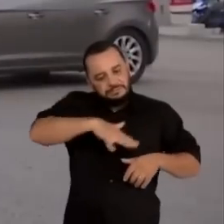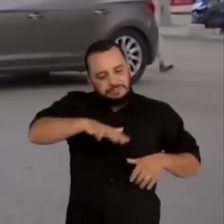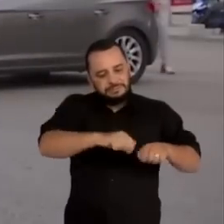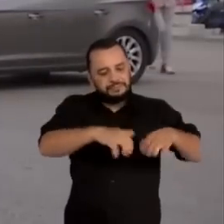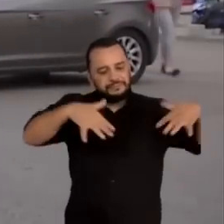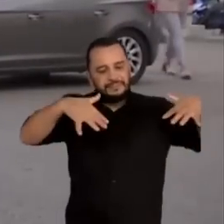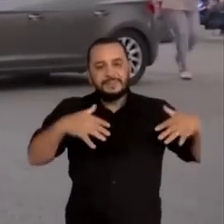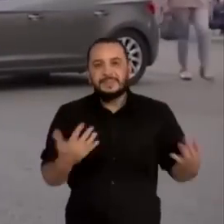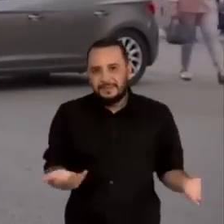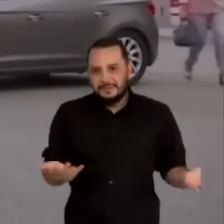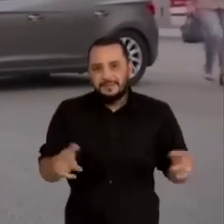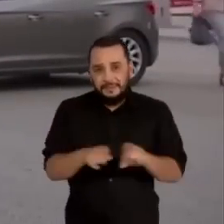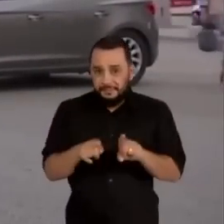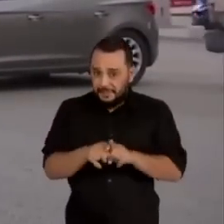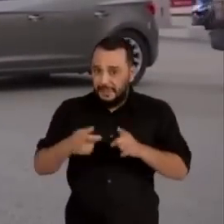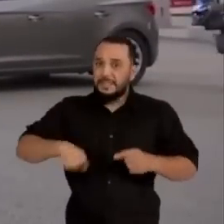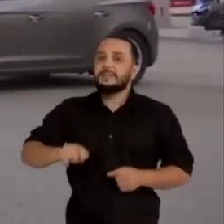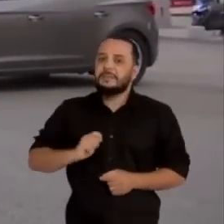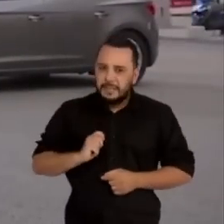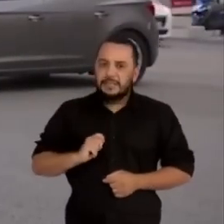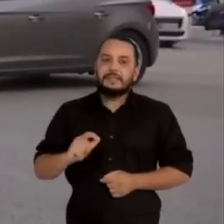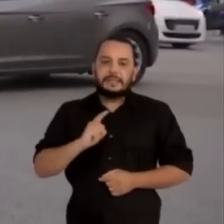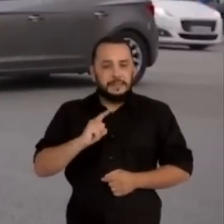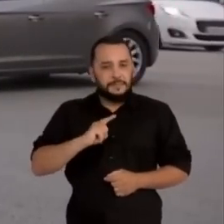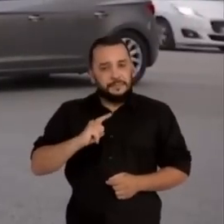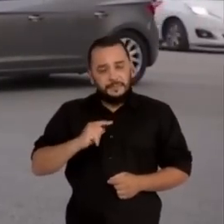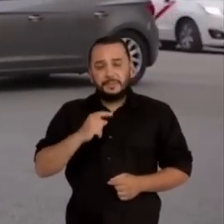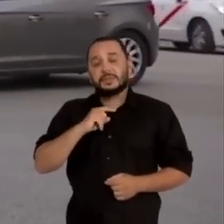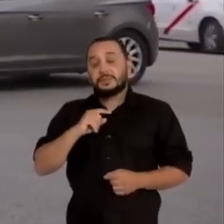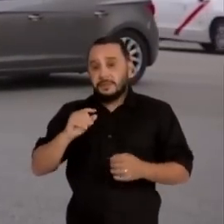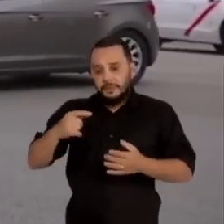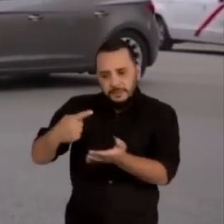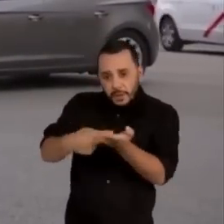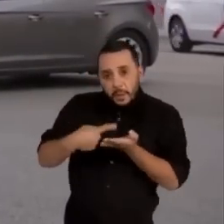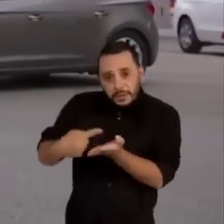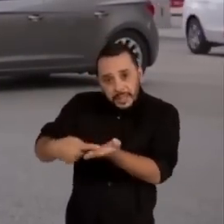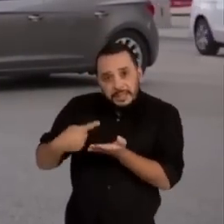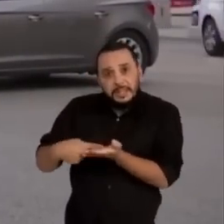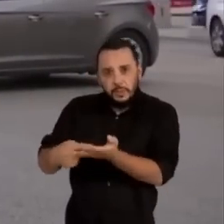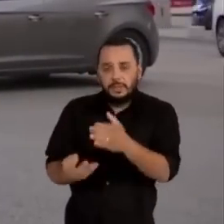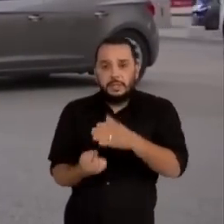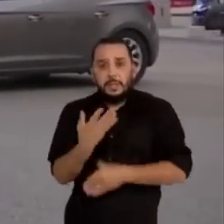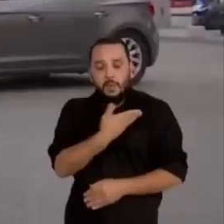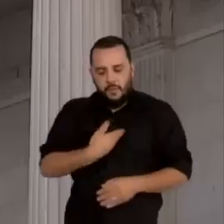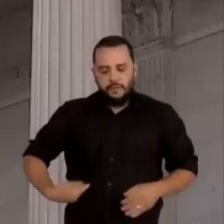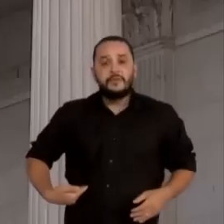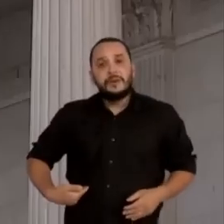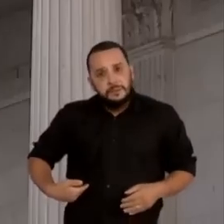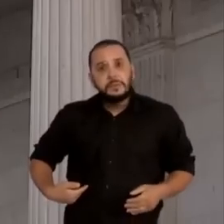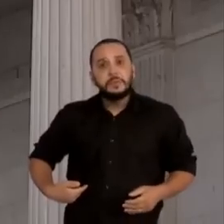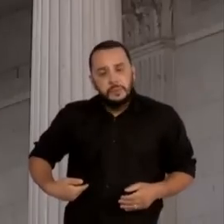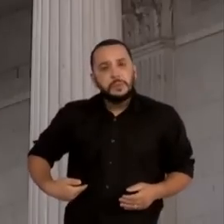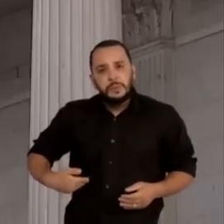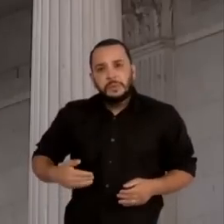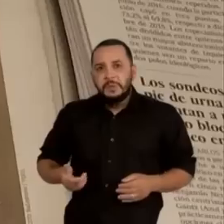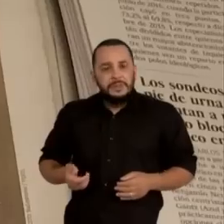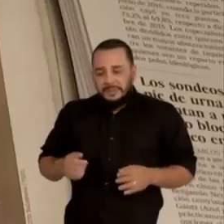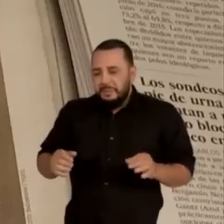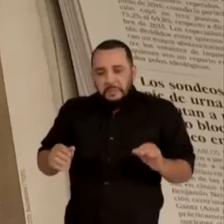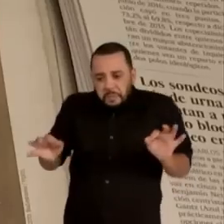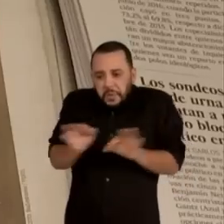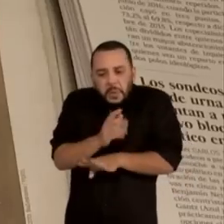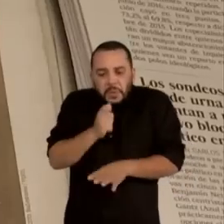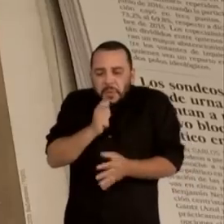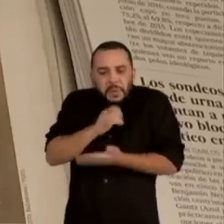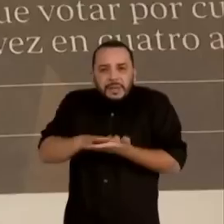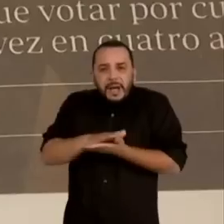A Espanha também deve ir às urnas após as negociações para a formação de um governo não renderem o esperado. O